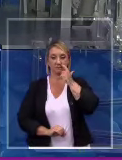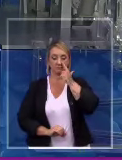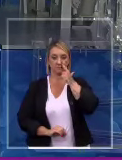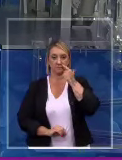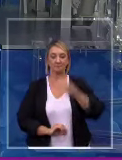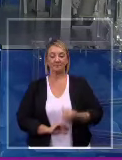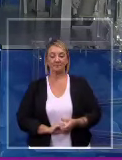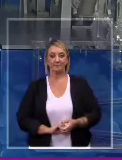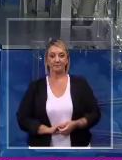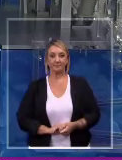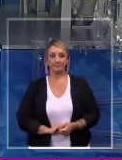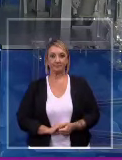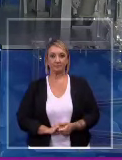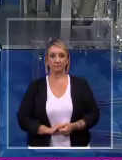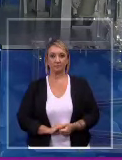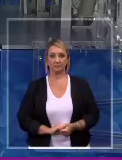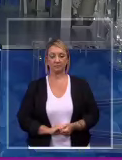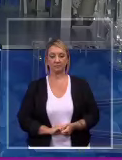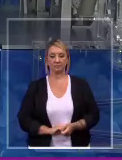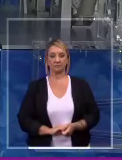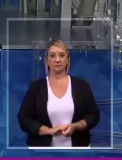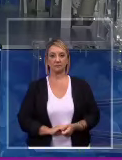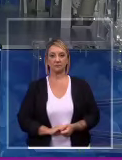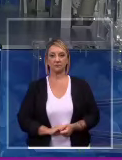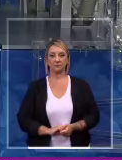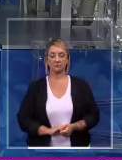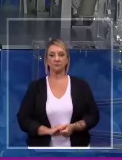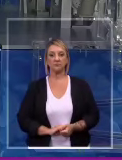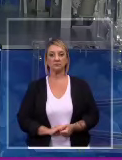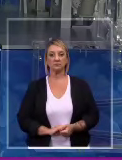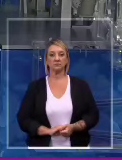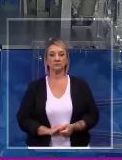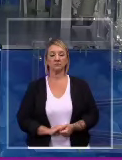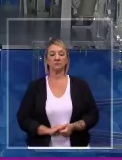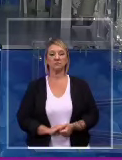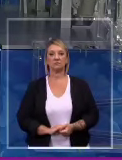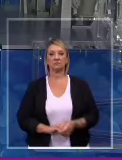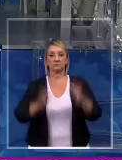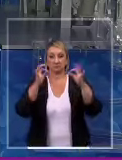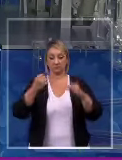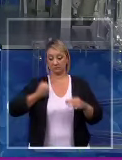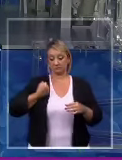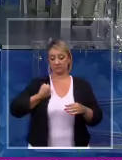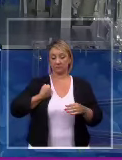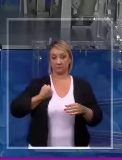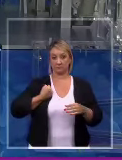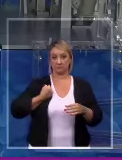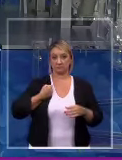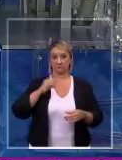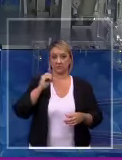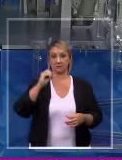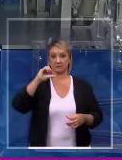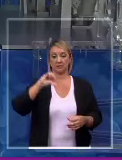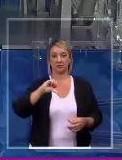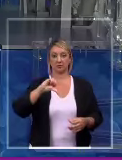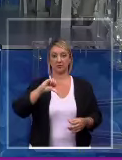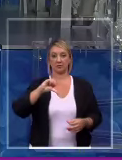concurso 1913 da Loto Fácil. Vamos à confirmação dos números sorteados.